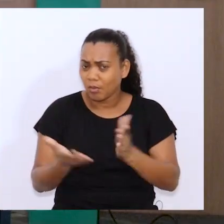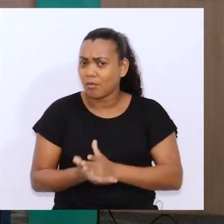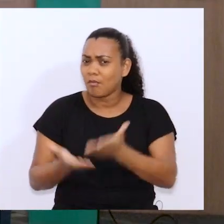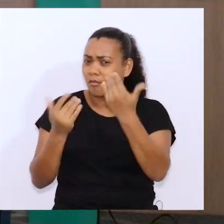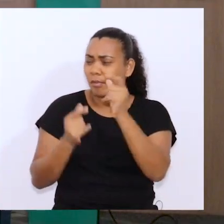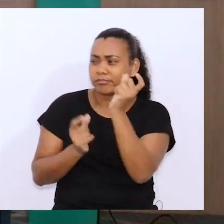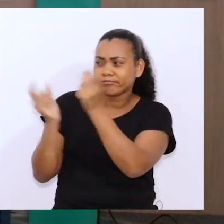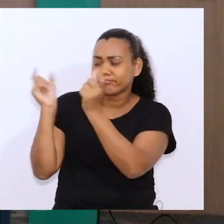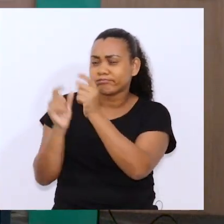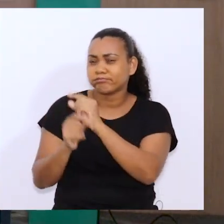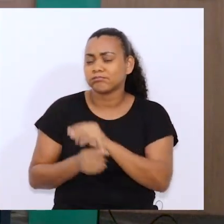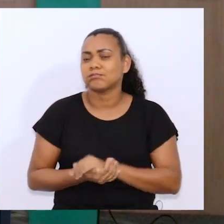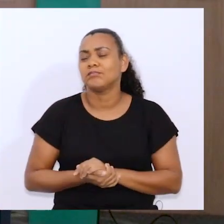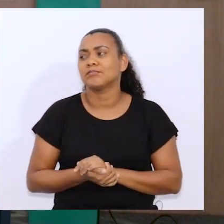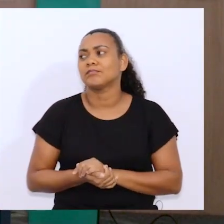Vamos completá-la?